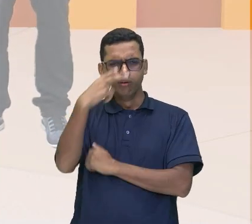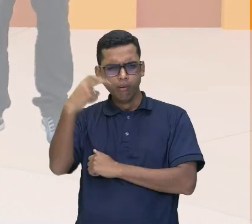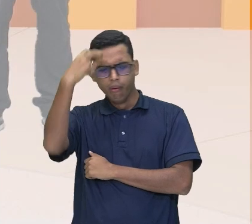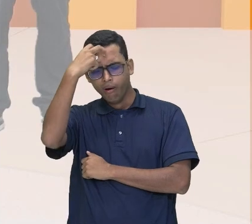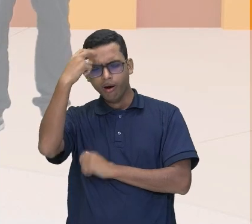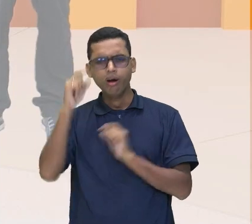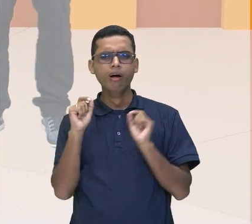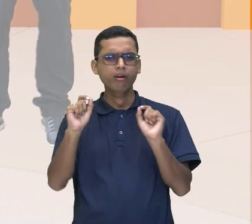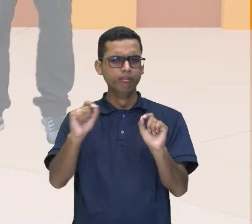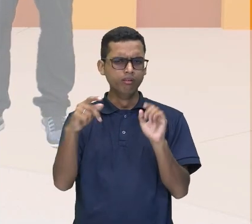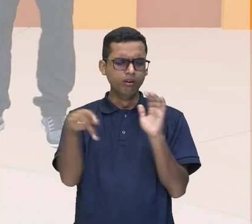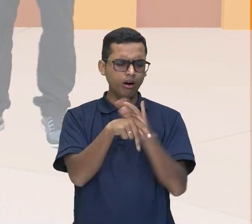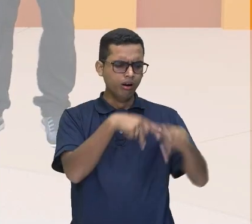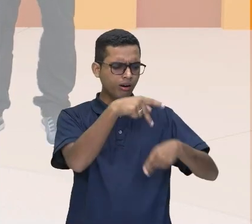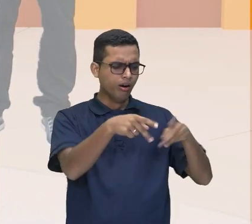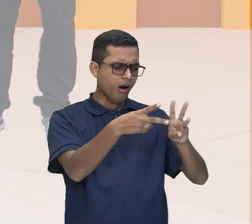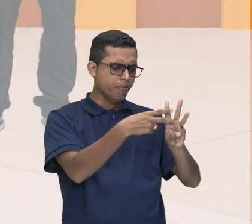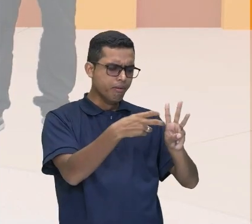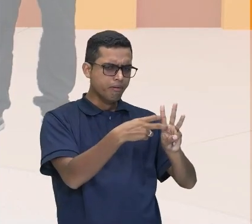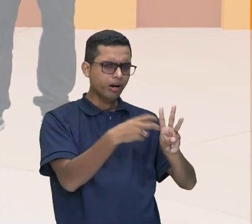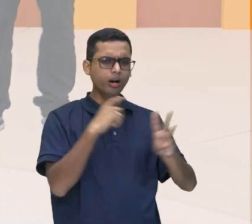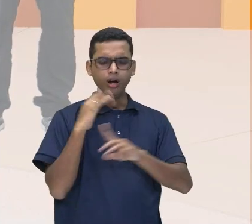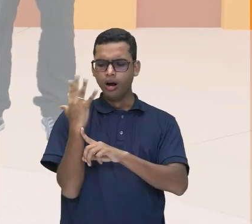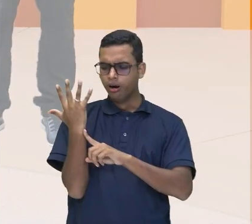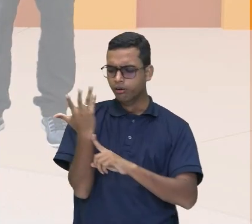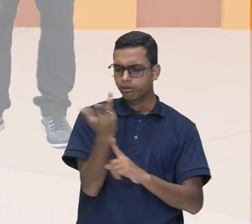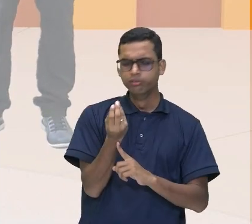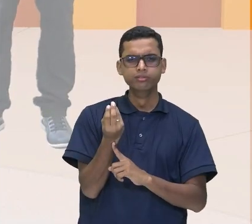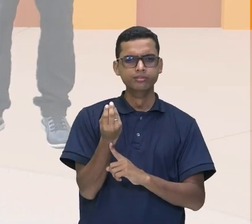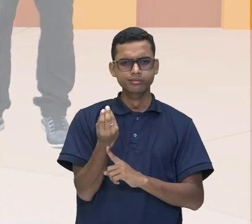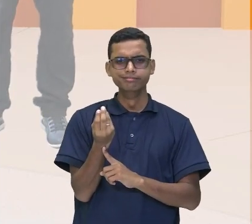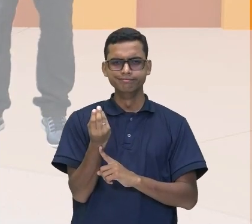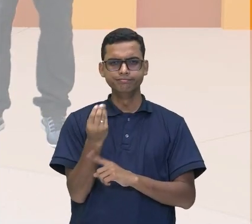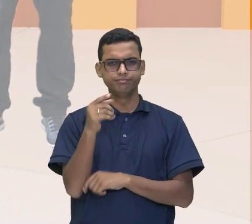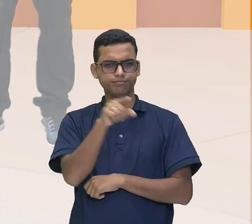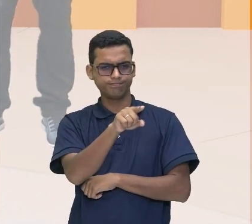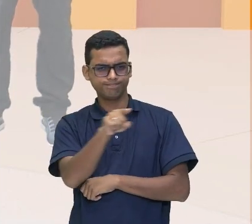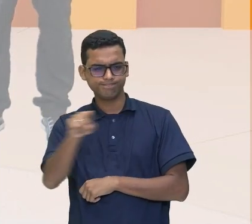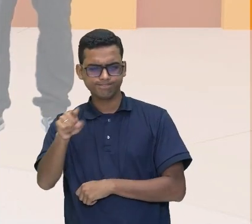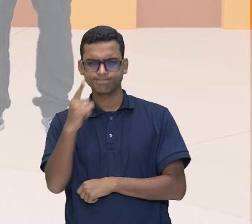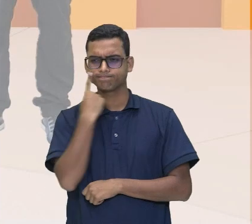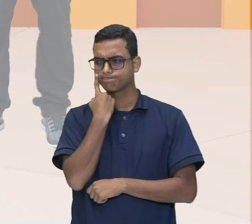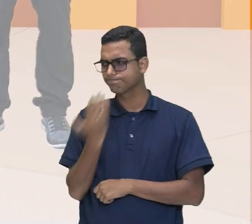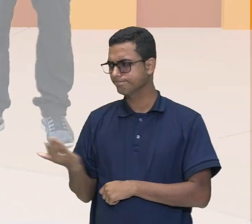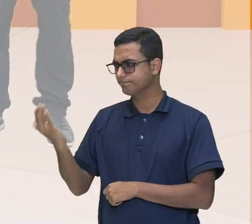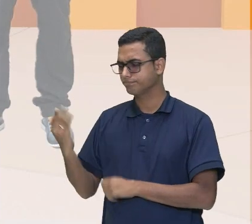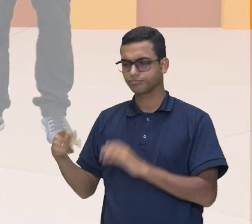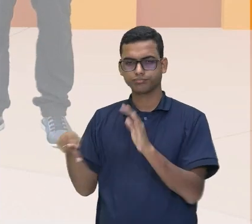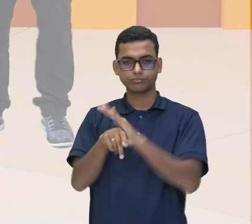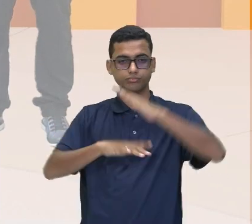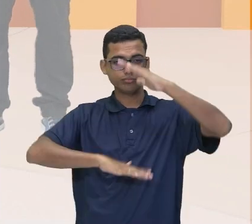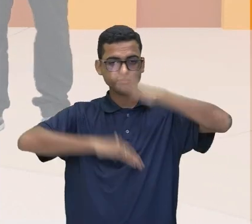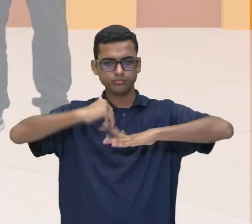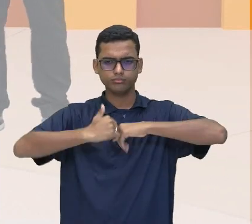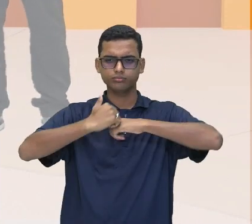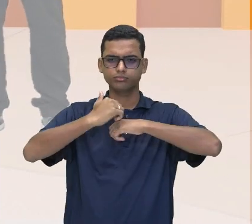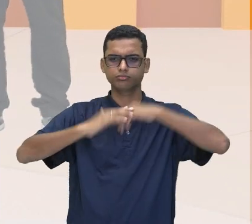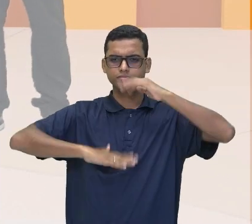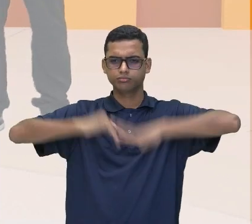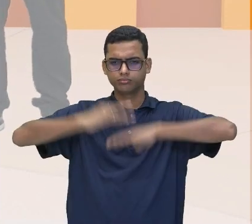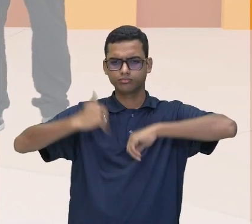povos indígenas? Porque através da arte, quando você vê, quando os arqueólogos encontram um